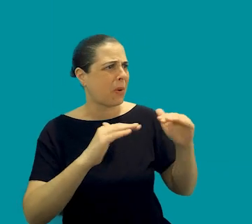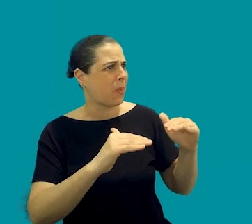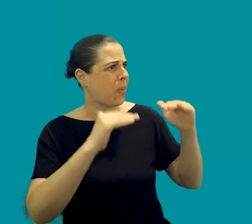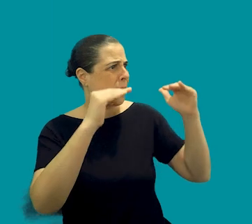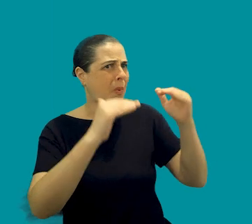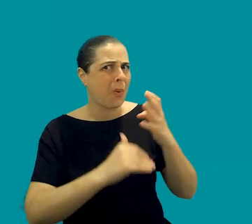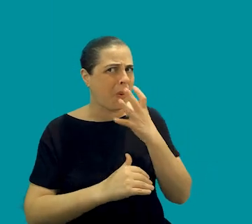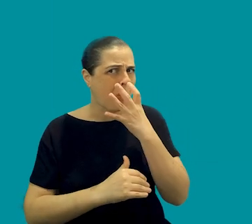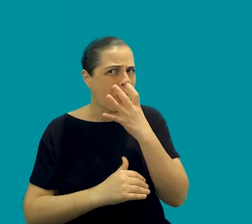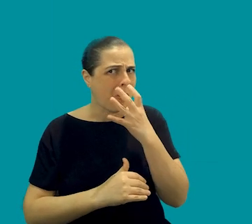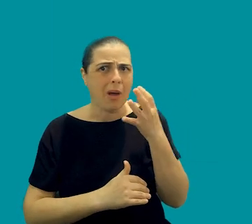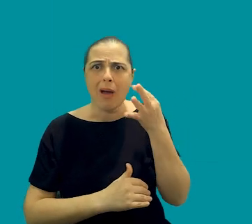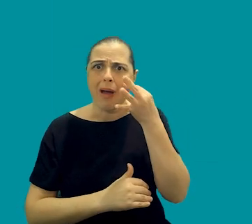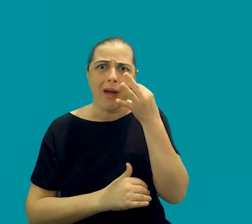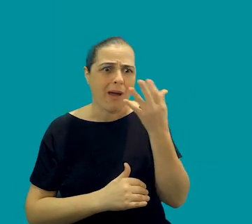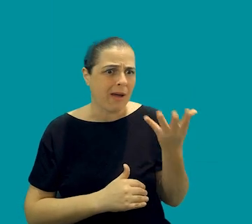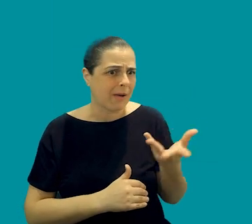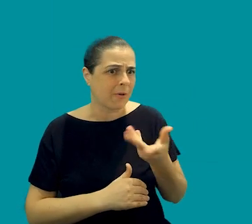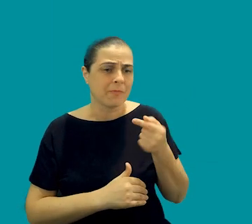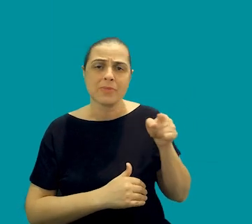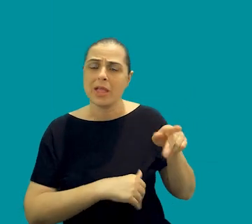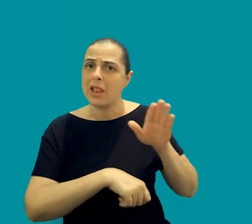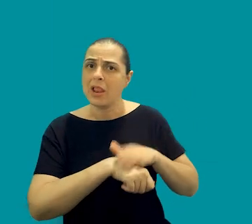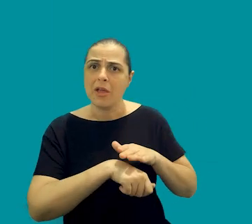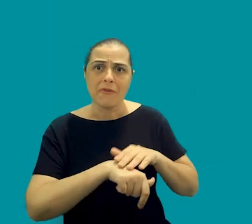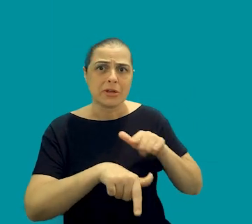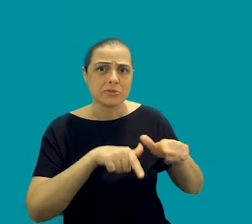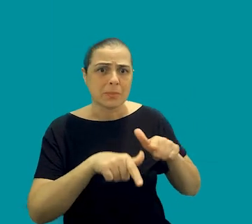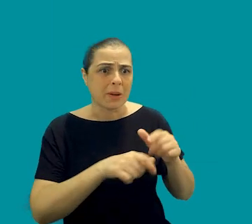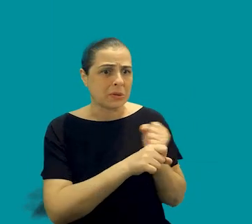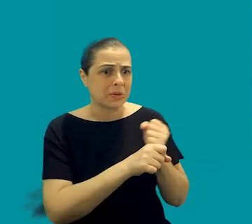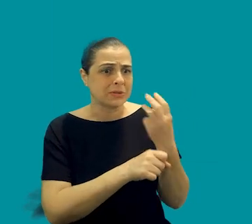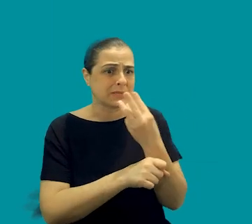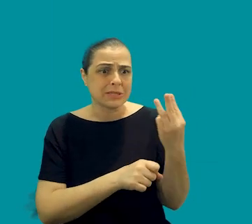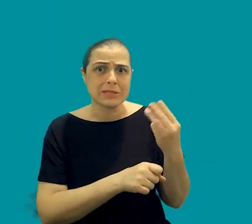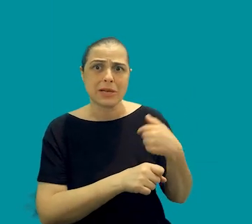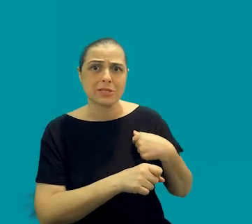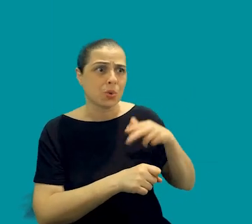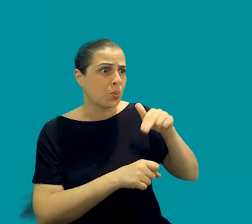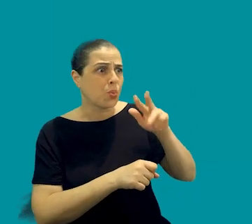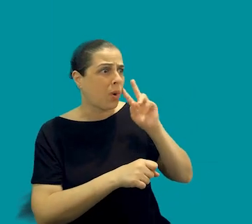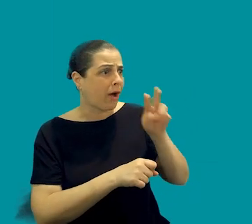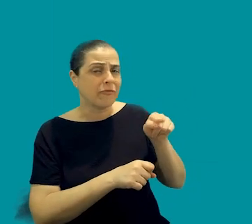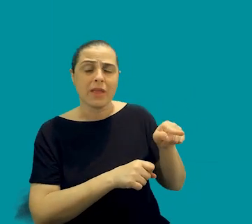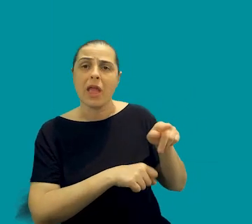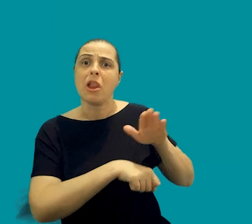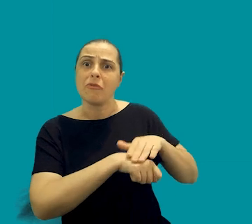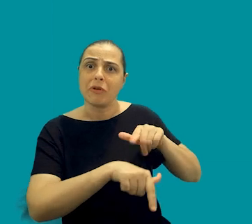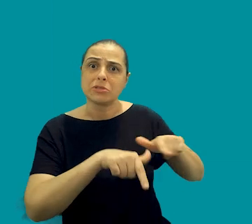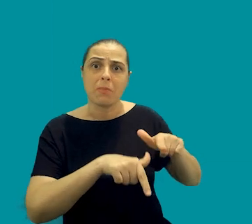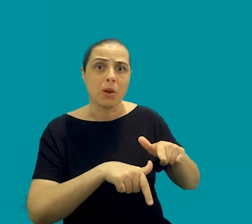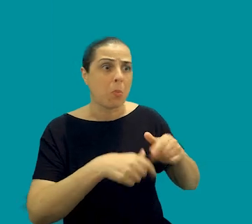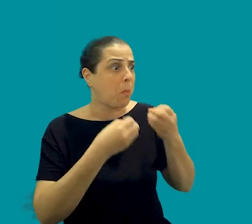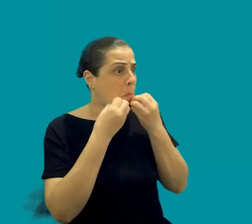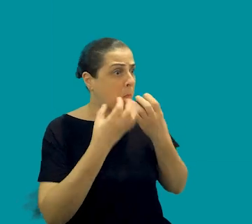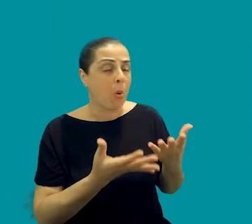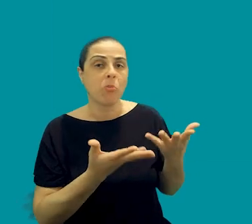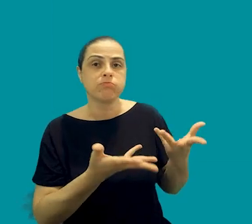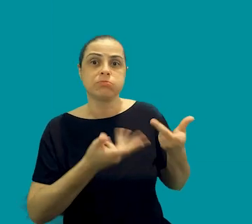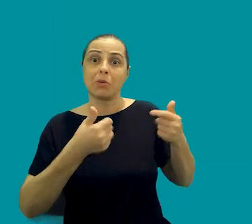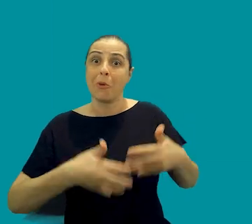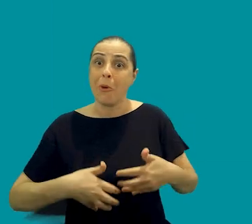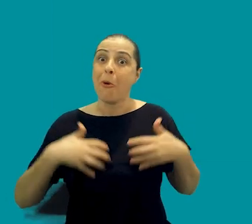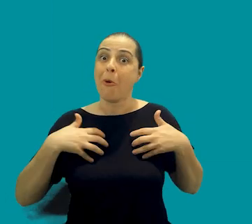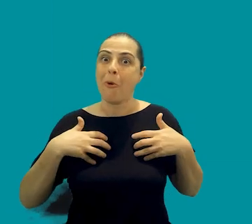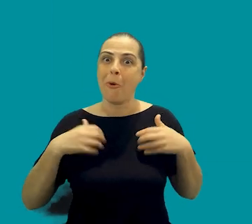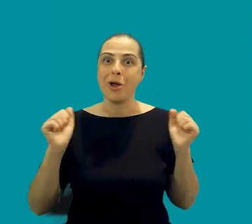elevado, uma qualidade ímpar, consegue fazer uma coisa que eu nunca tinha visto em 33 anos, o Max faz, e faz muito bem feito, né? Então é